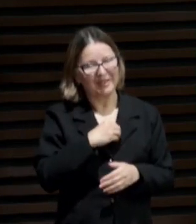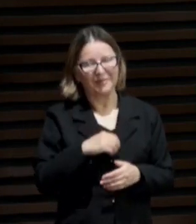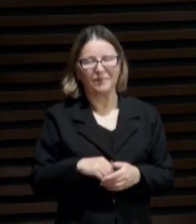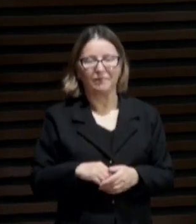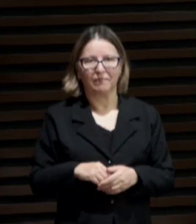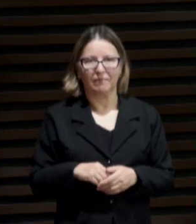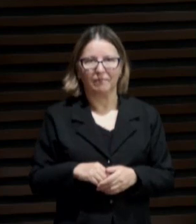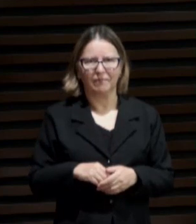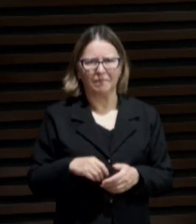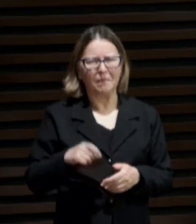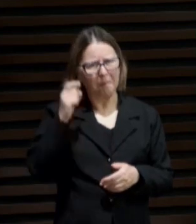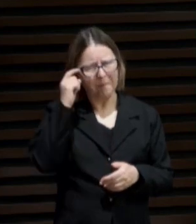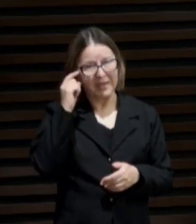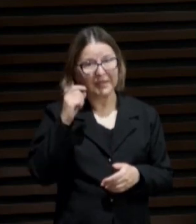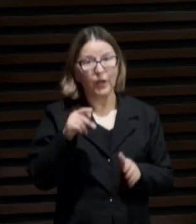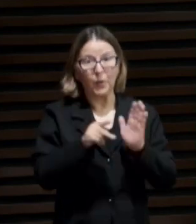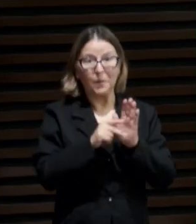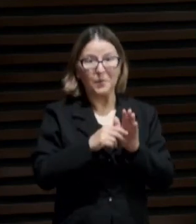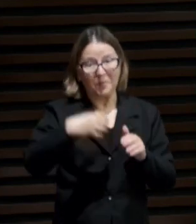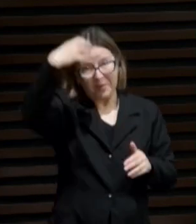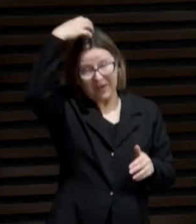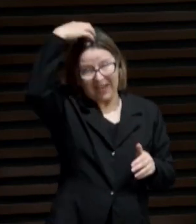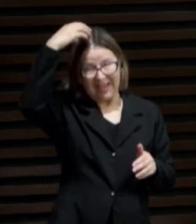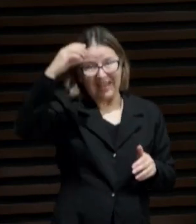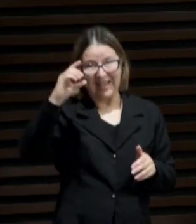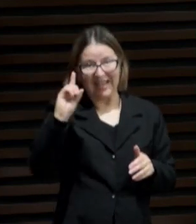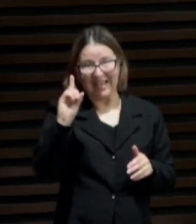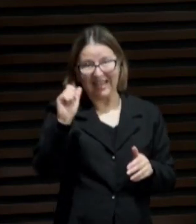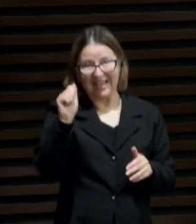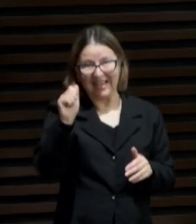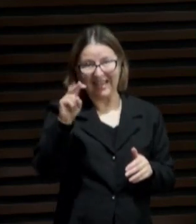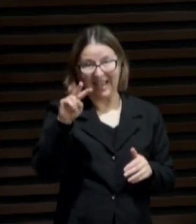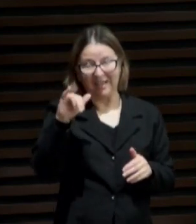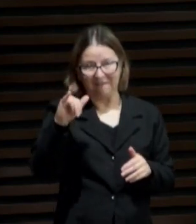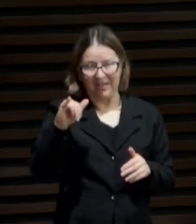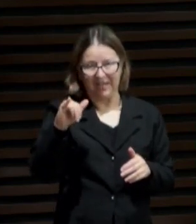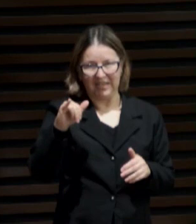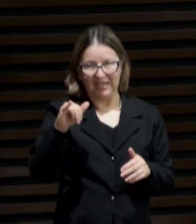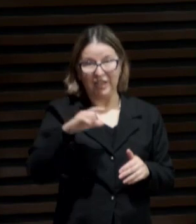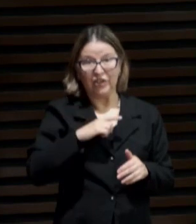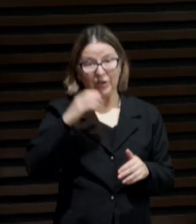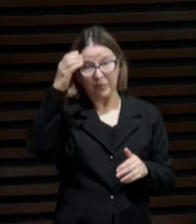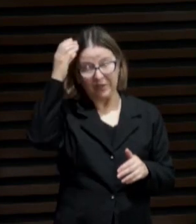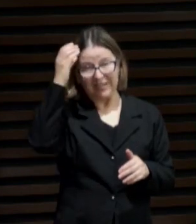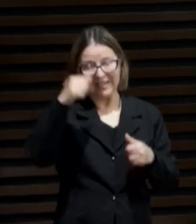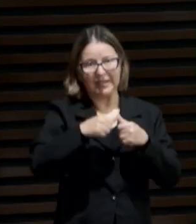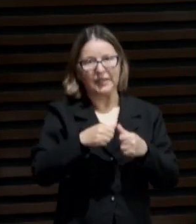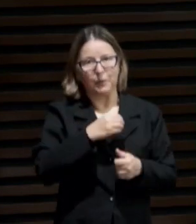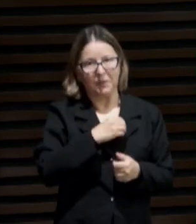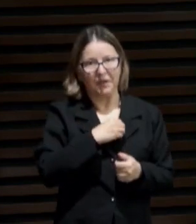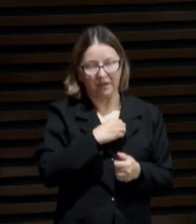estava consciente do seu pecado, teríamos nós a presunção de acharmos que estamos livres dele?